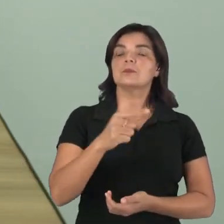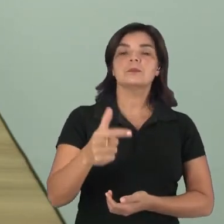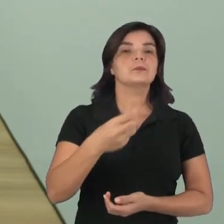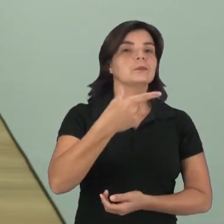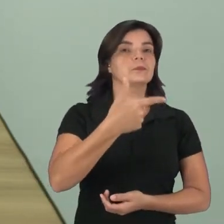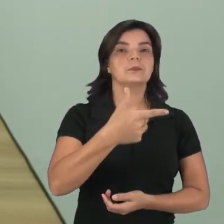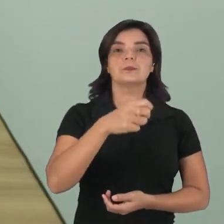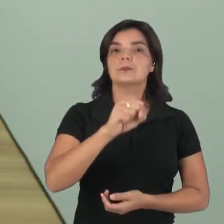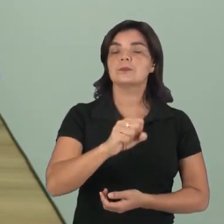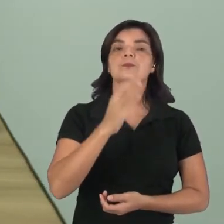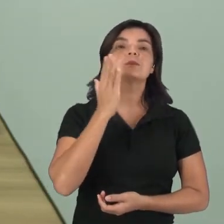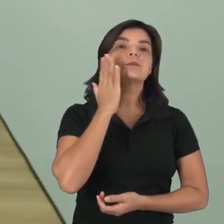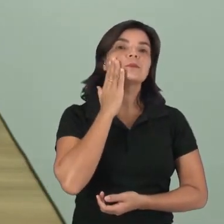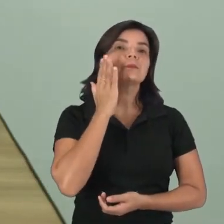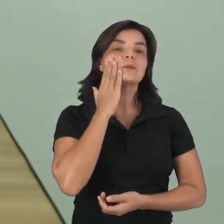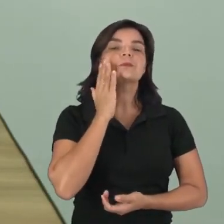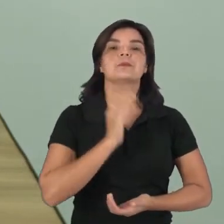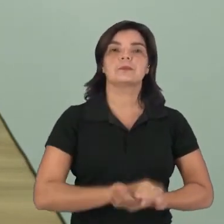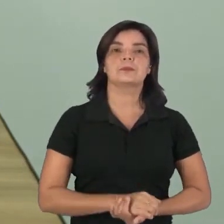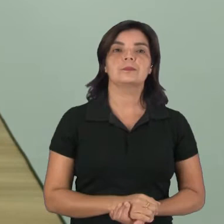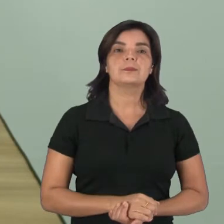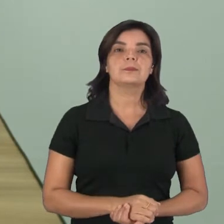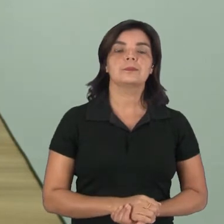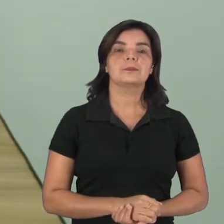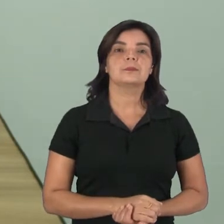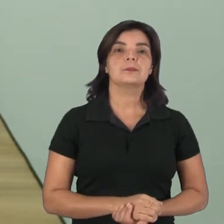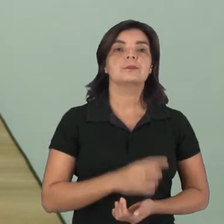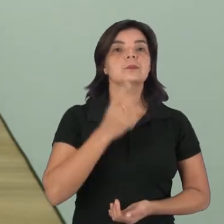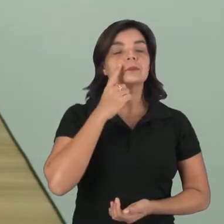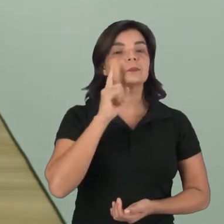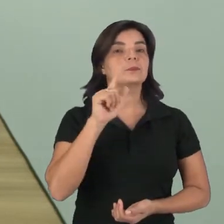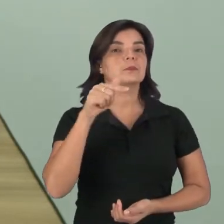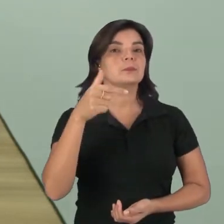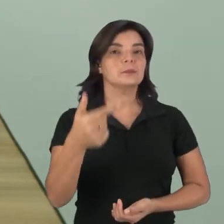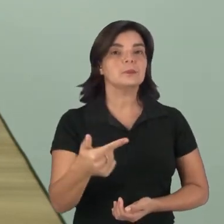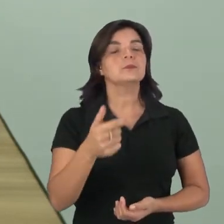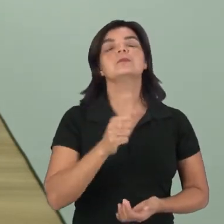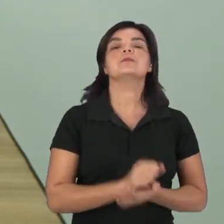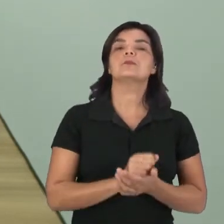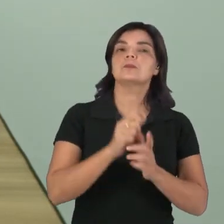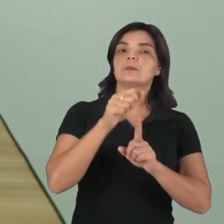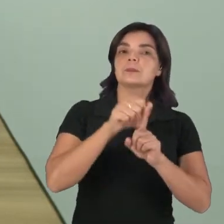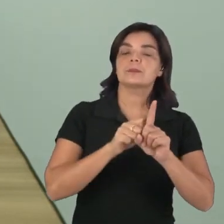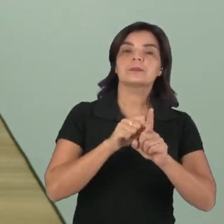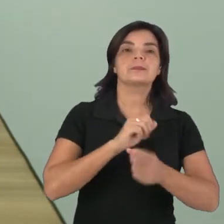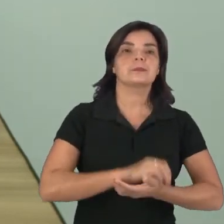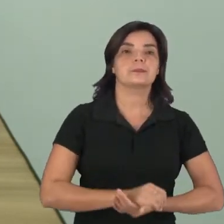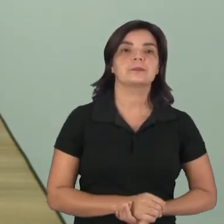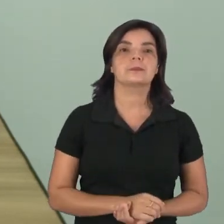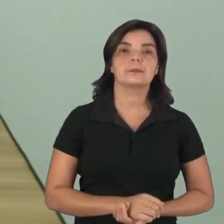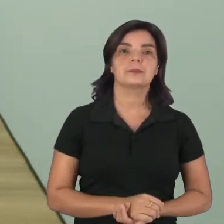tem 28 dias e e vamos para mais um mês